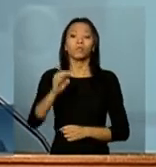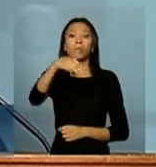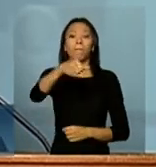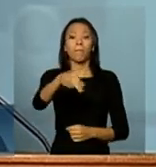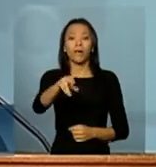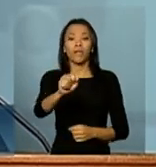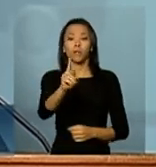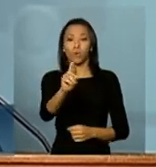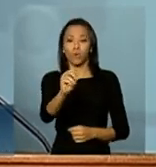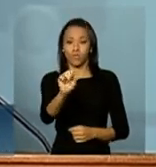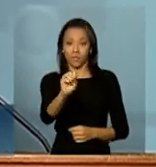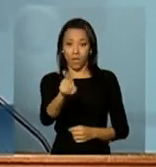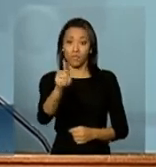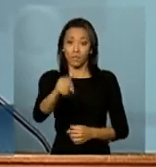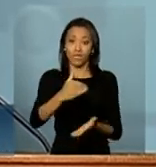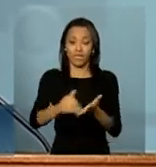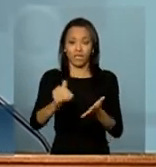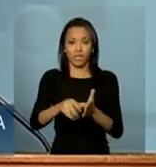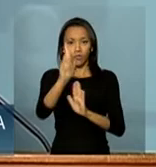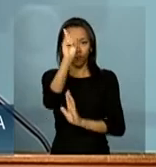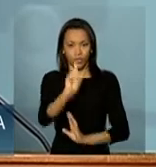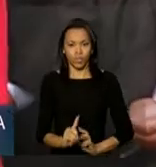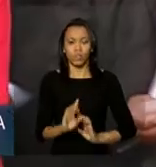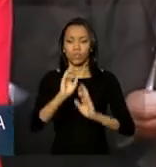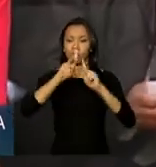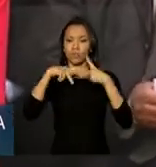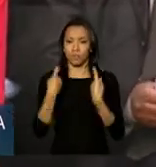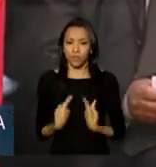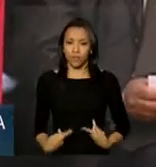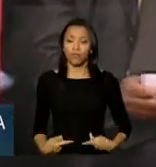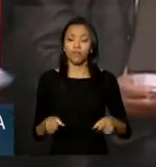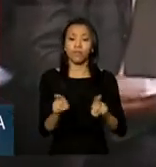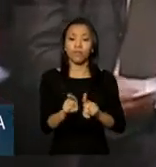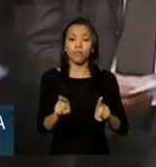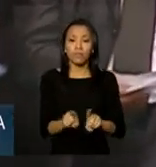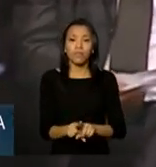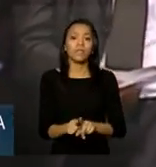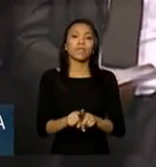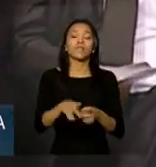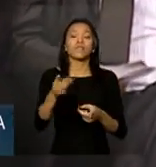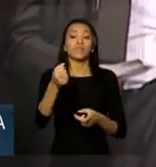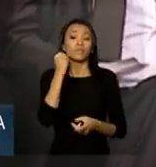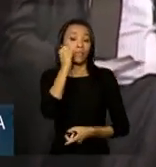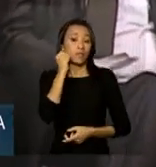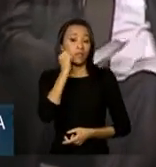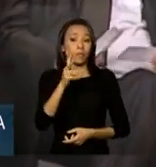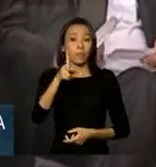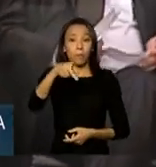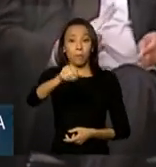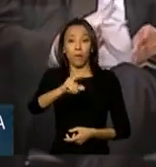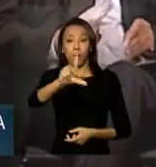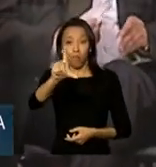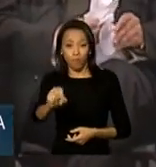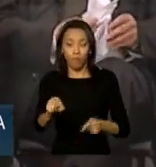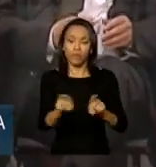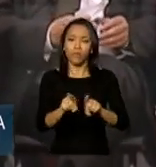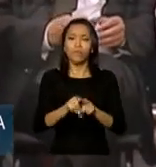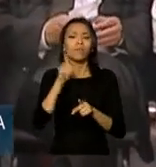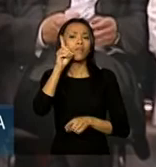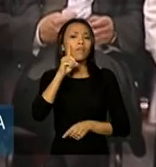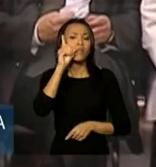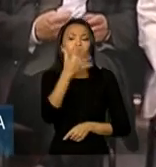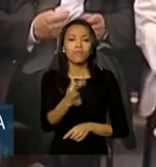Rosário, da Secretaria de Direitos Humanos, senador Paulo Paim, deputados